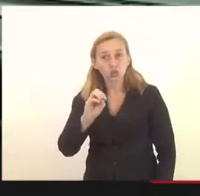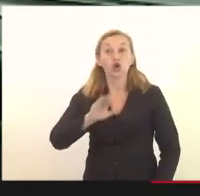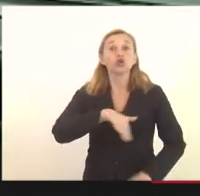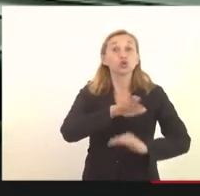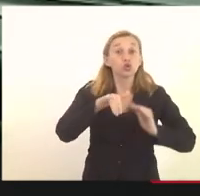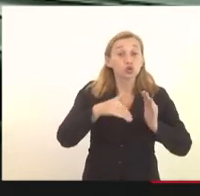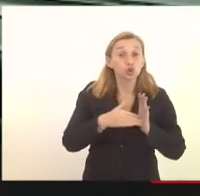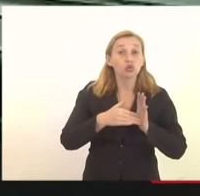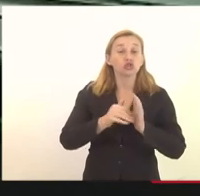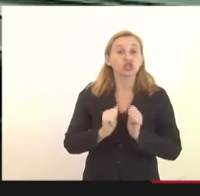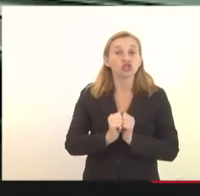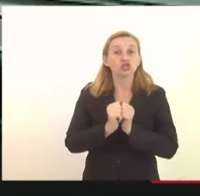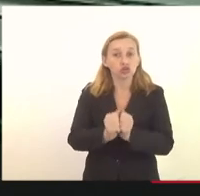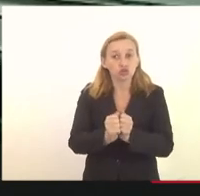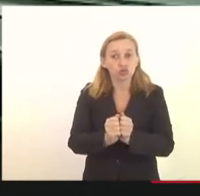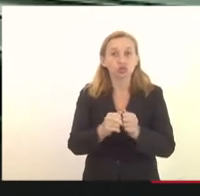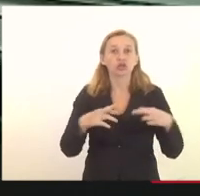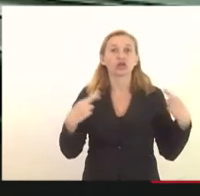que participam